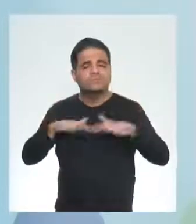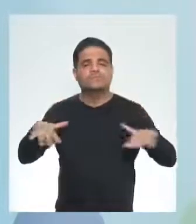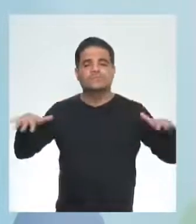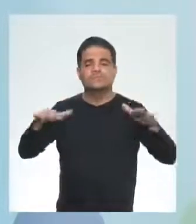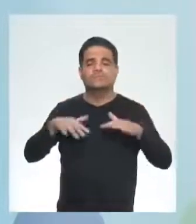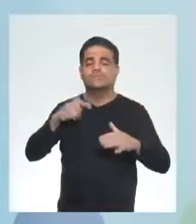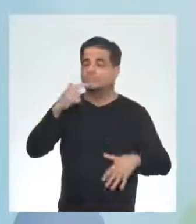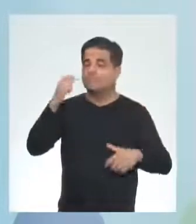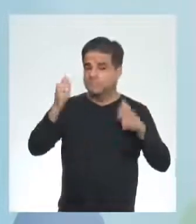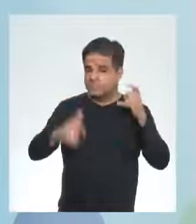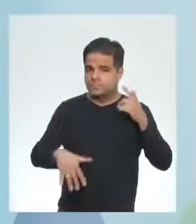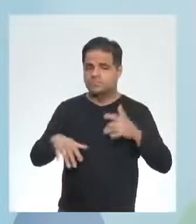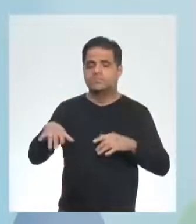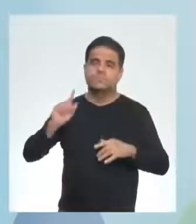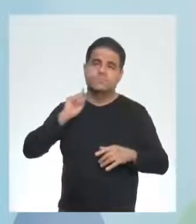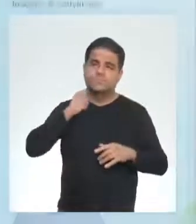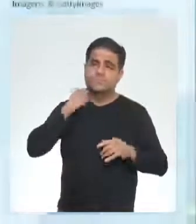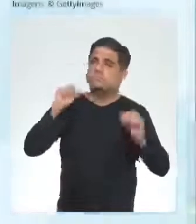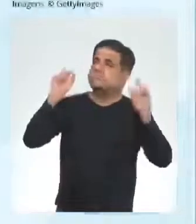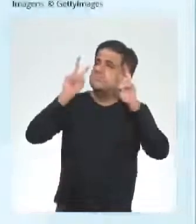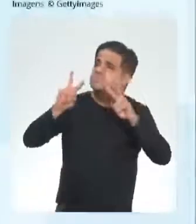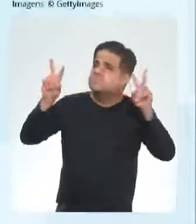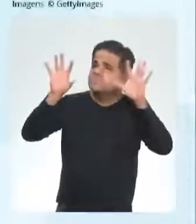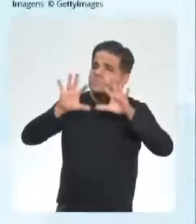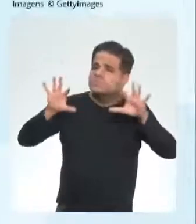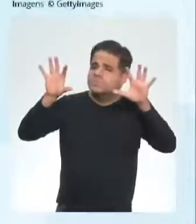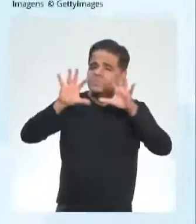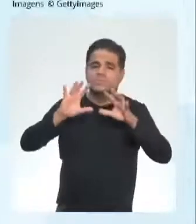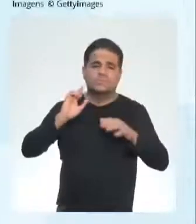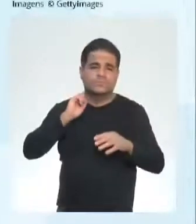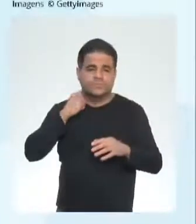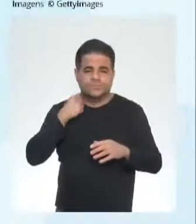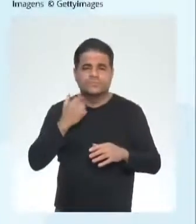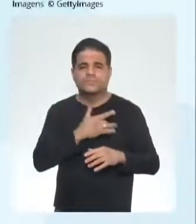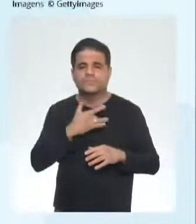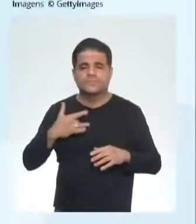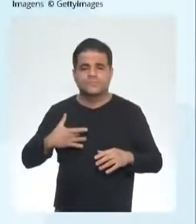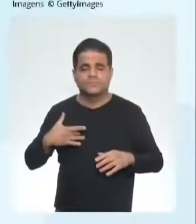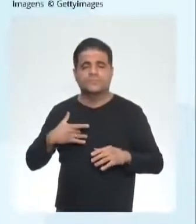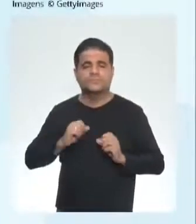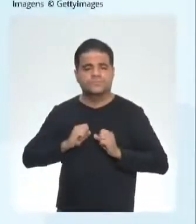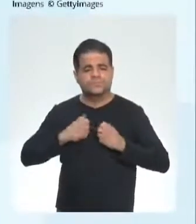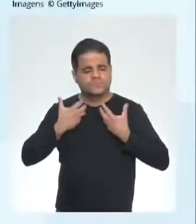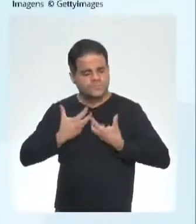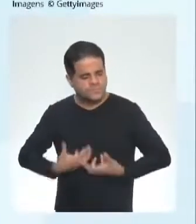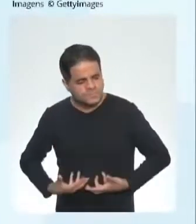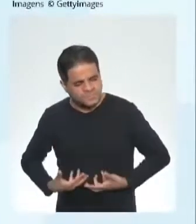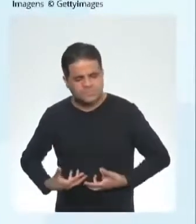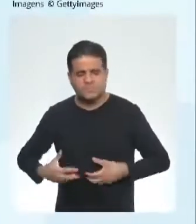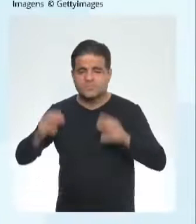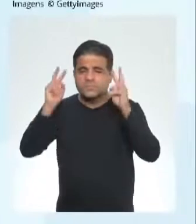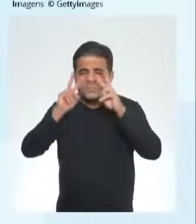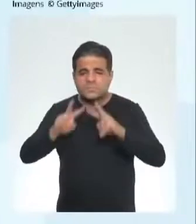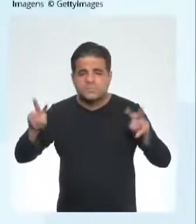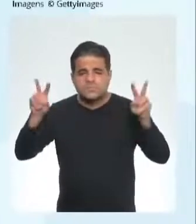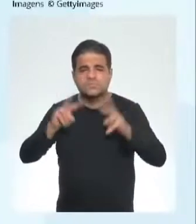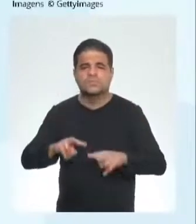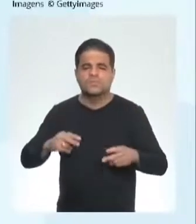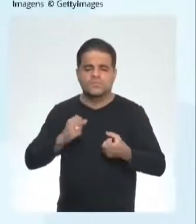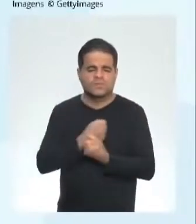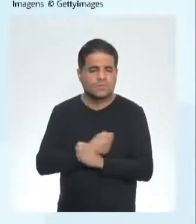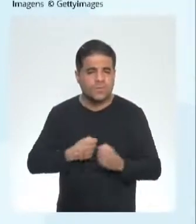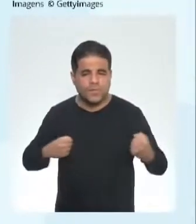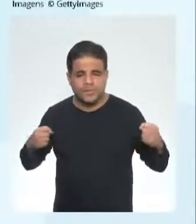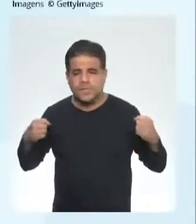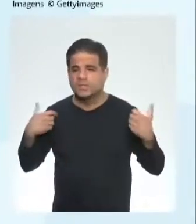olha só, quando a gente fala da poluição visual e da saúde humana, justamente, né, aquele cansaço visual, o